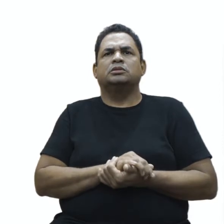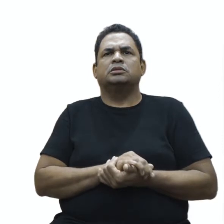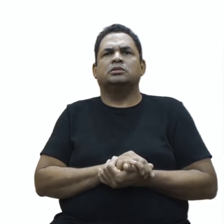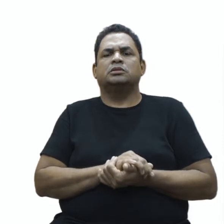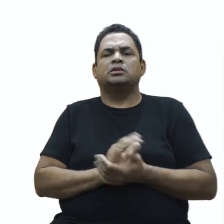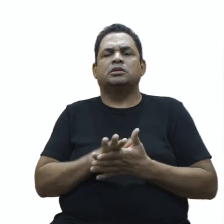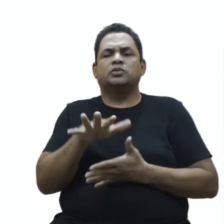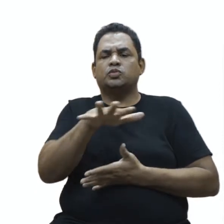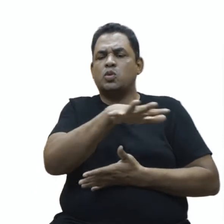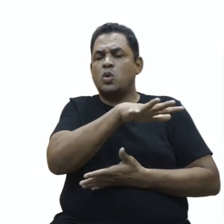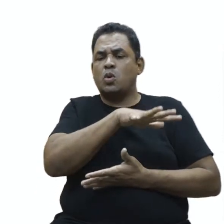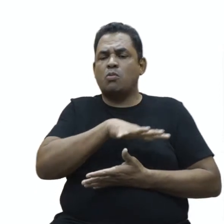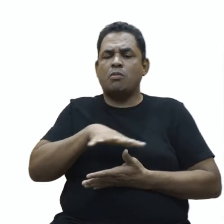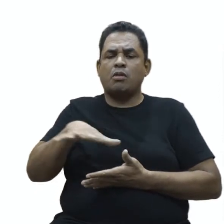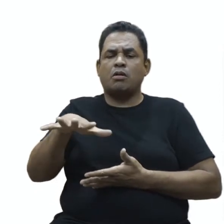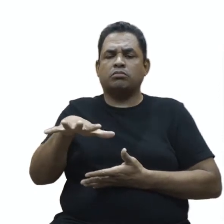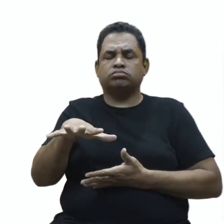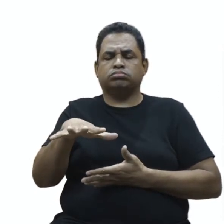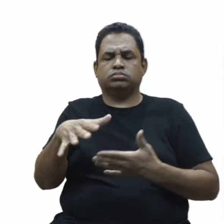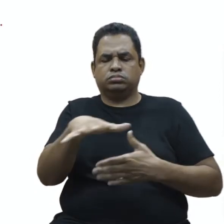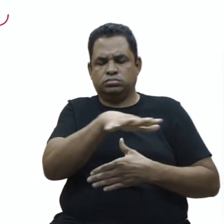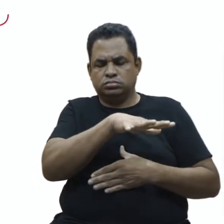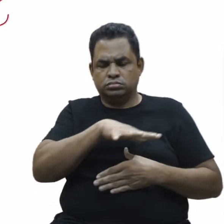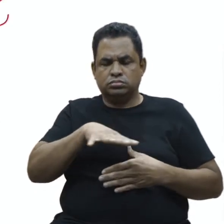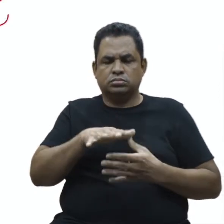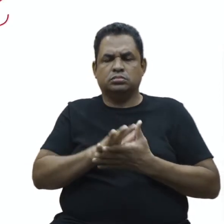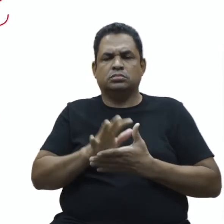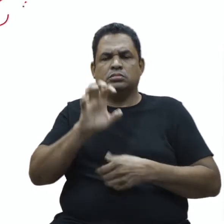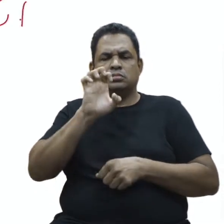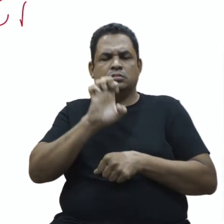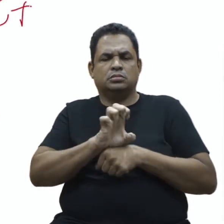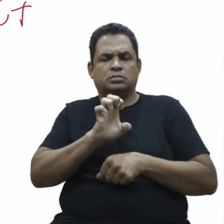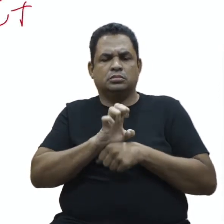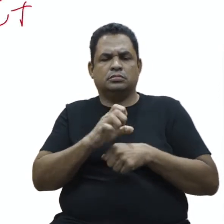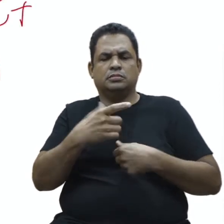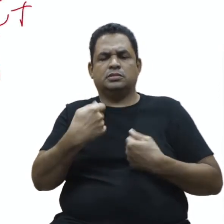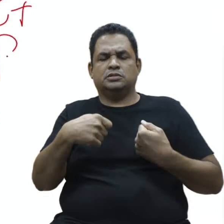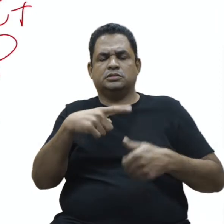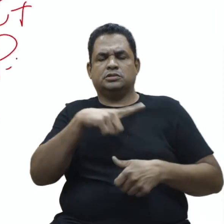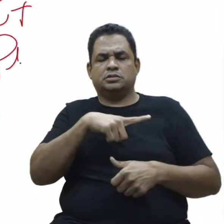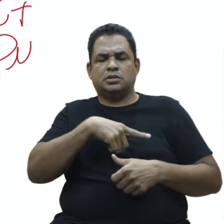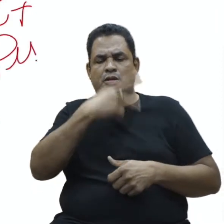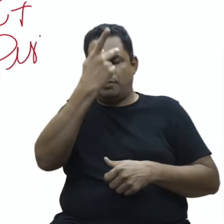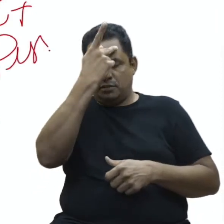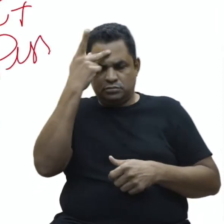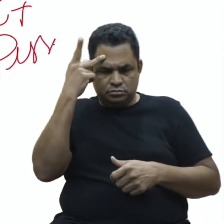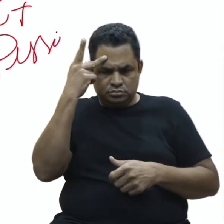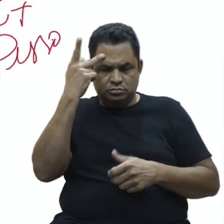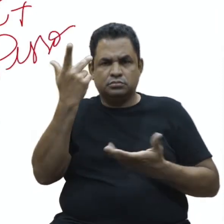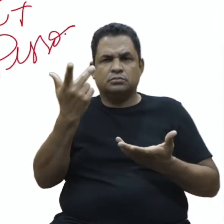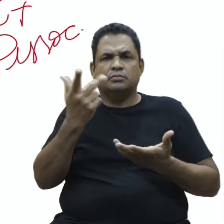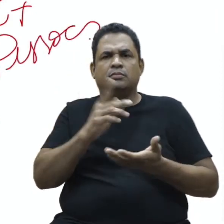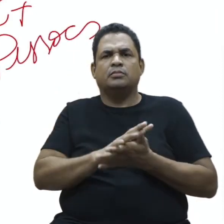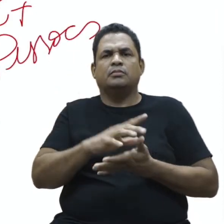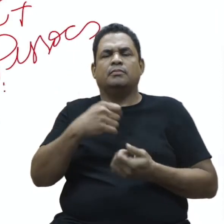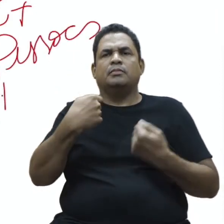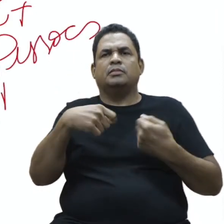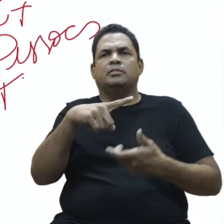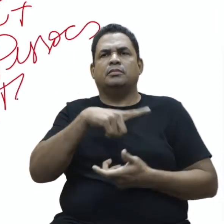território. Então, Estado tem que ter, né, pessoas, tem que